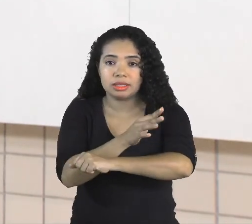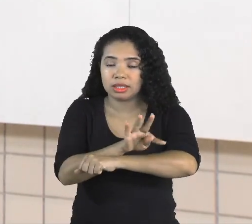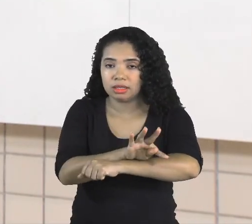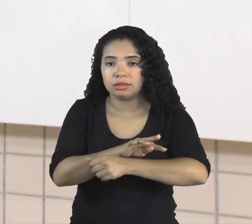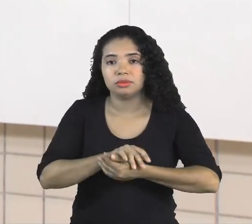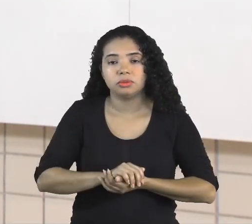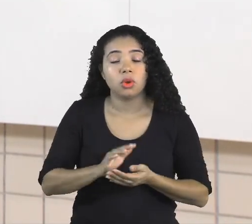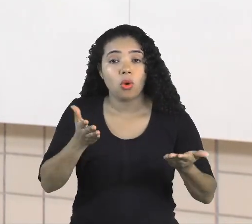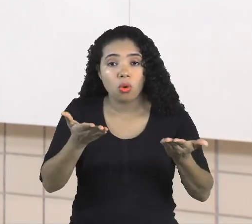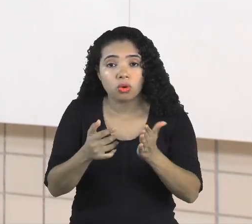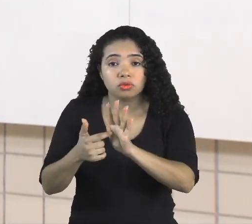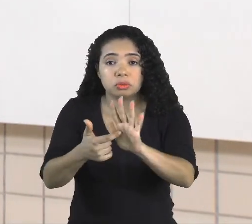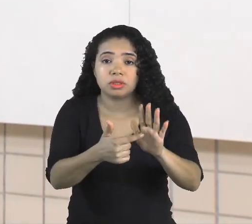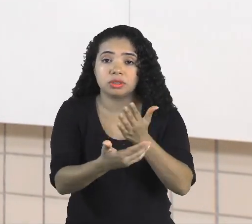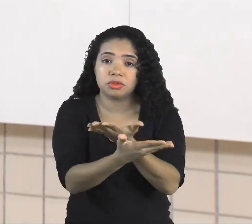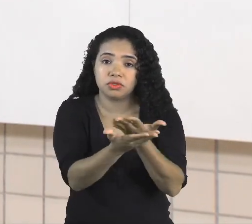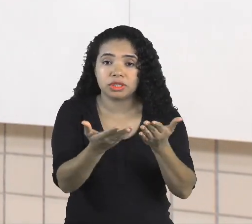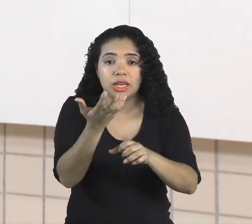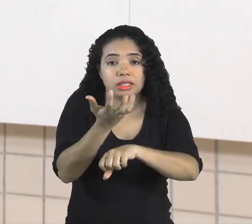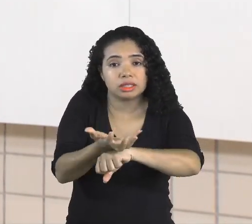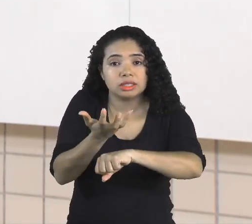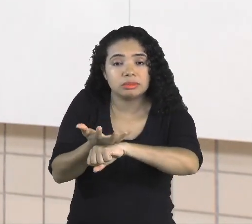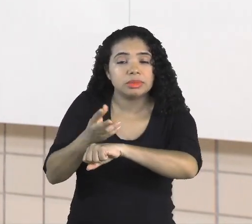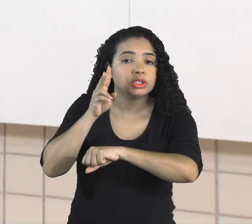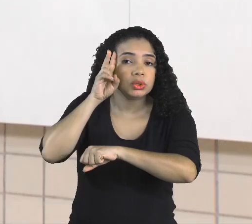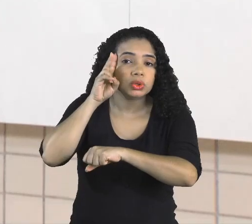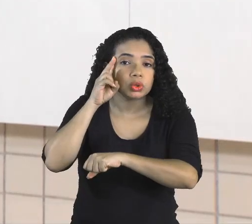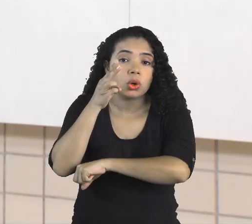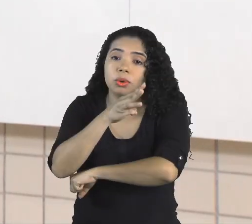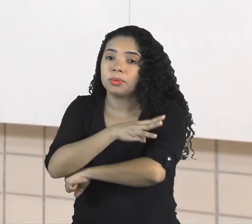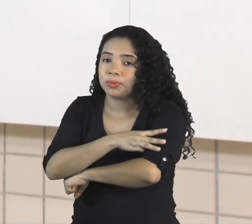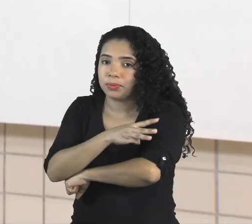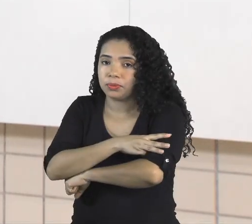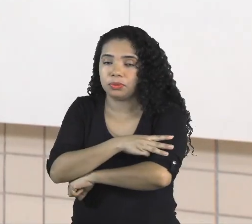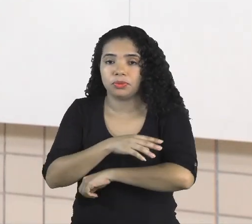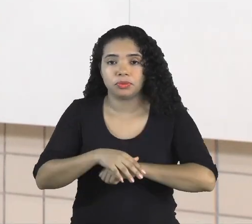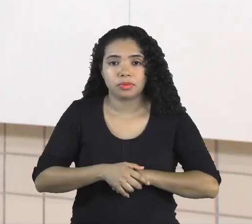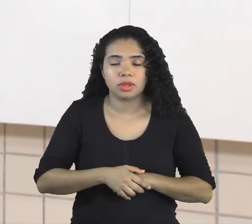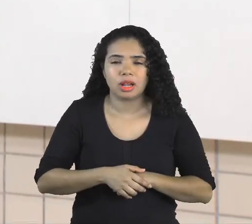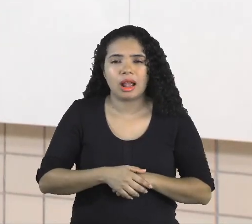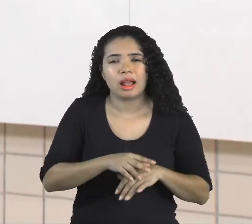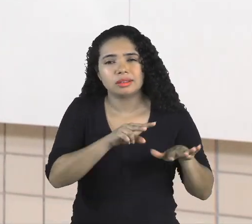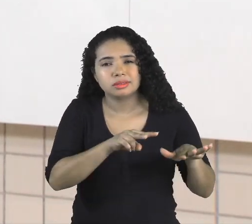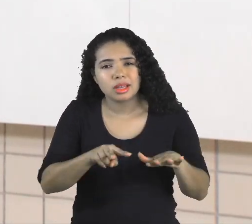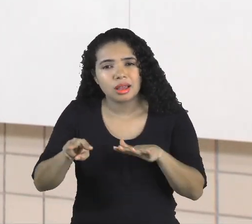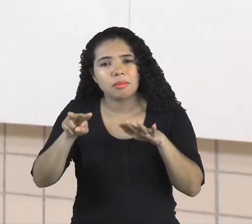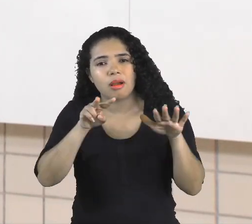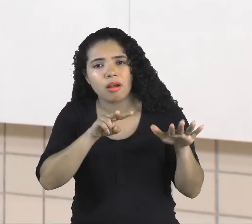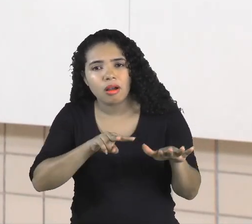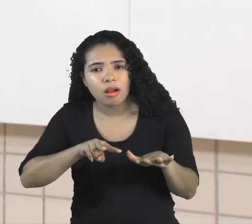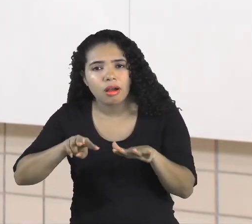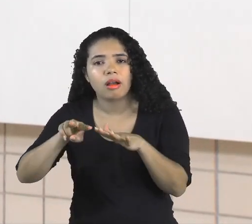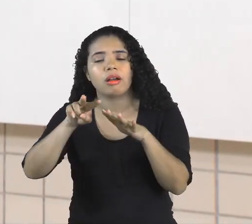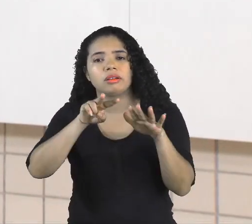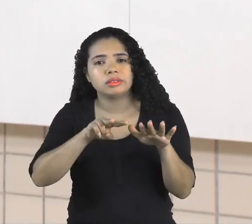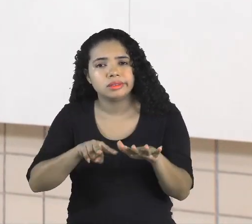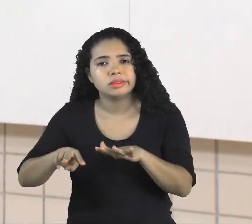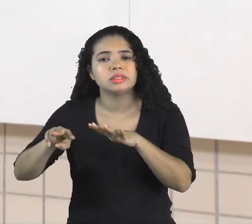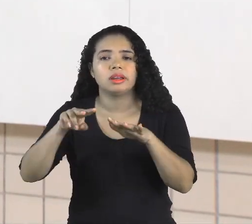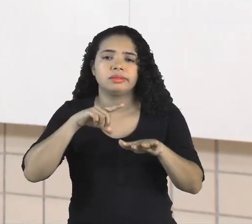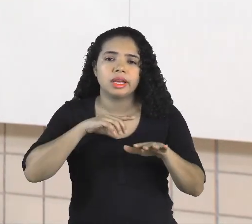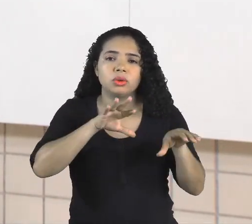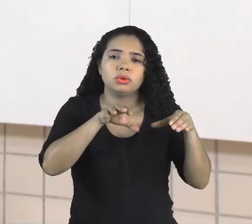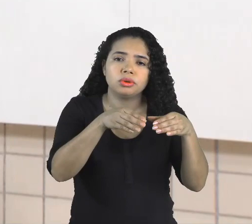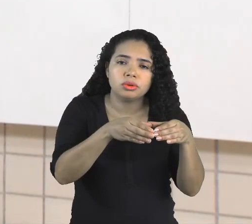de História do terceiro ano. Durante a semana nós teremos uma equipe de professores bem